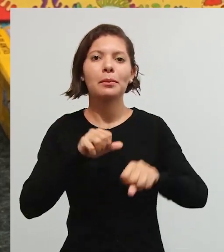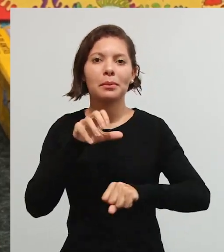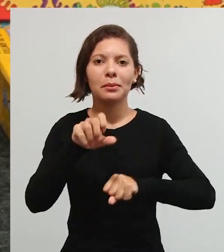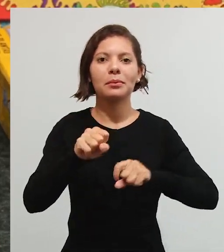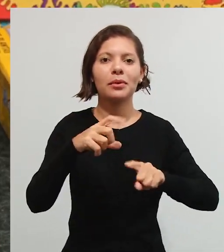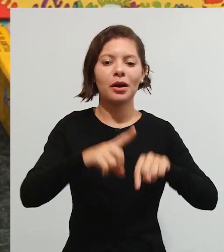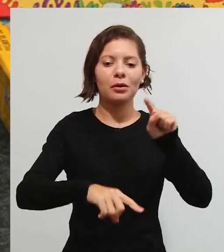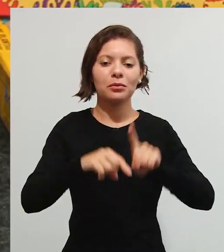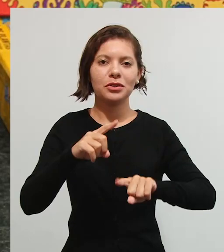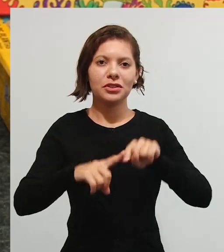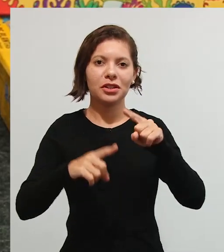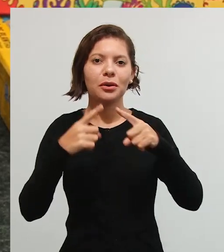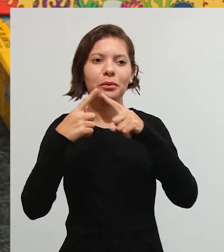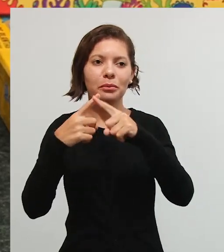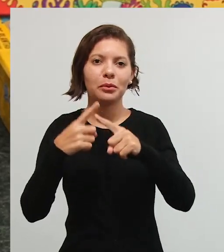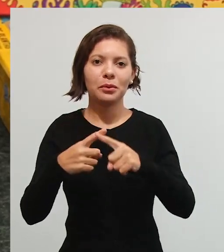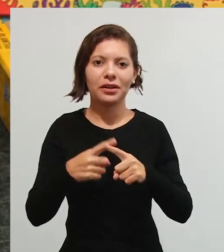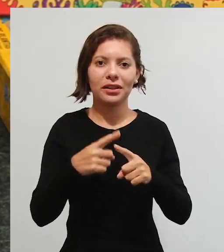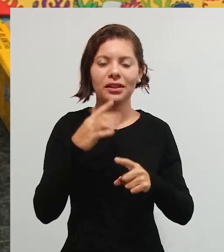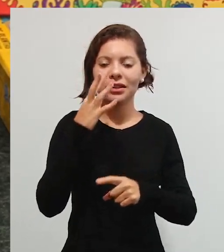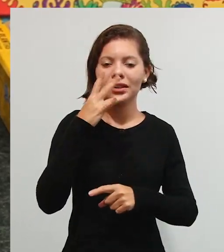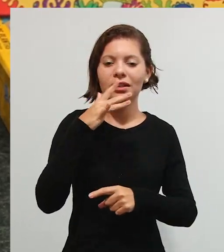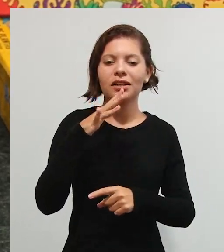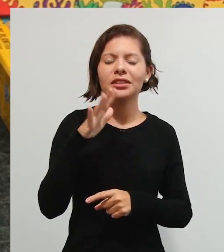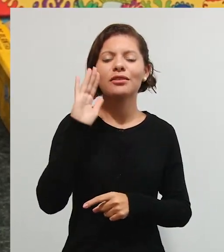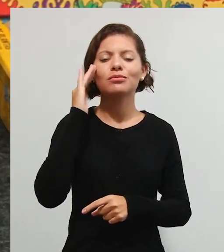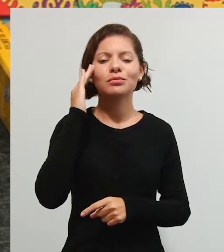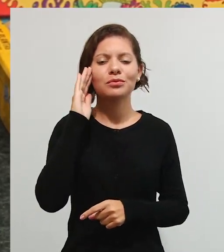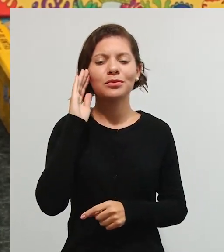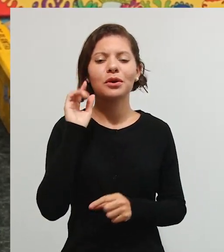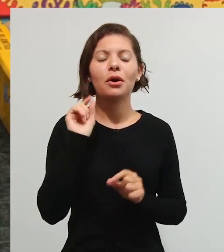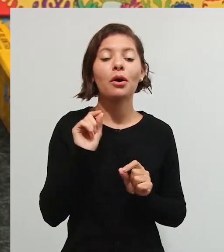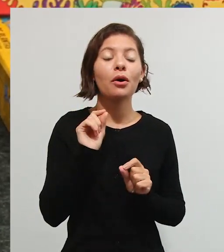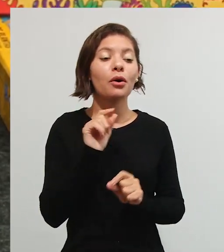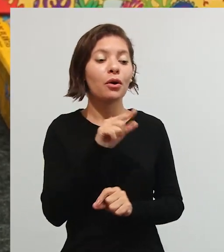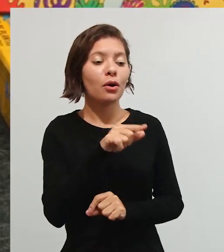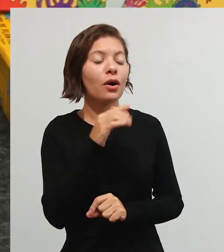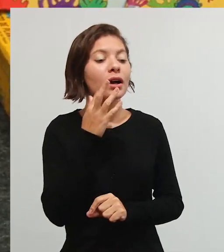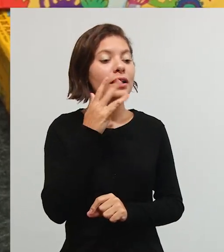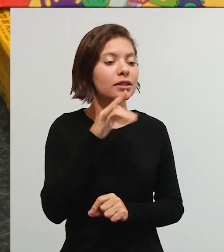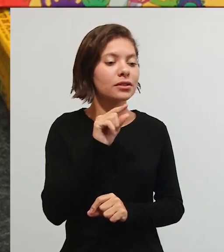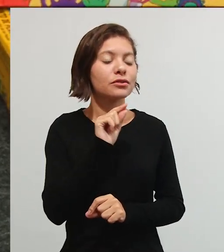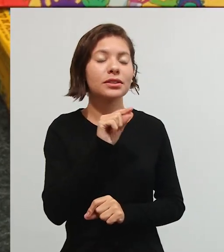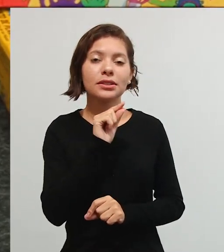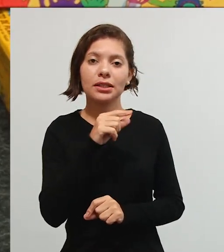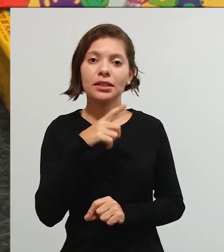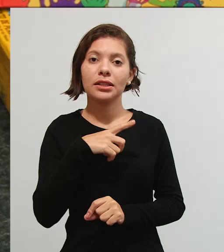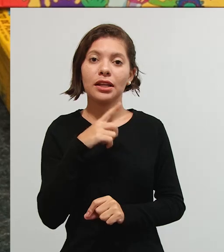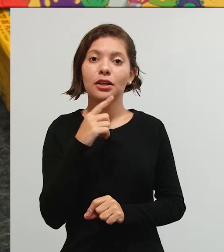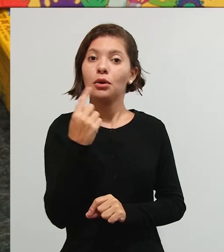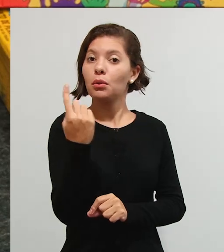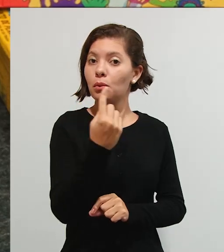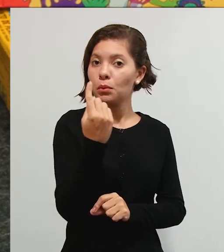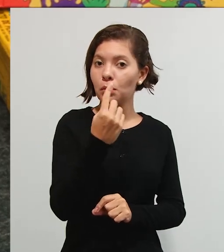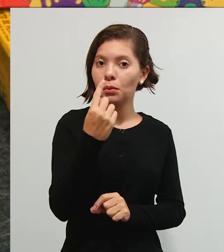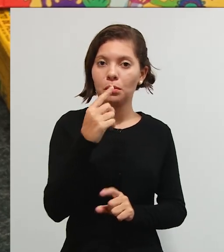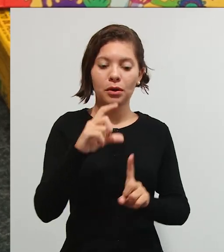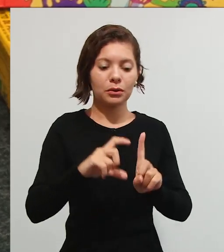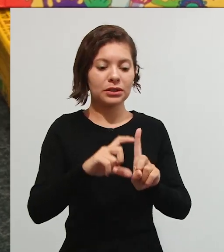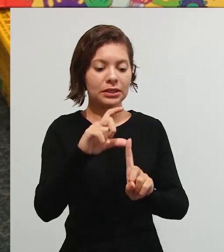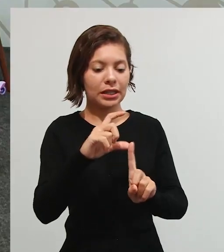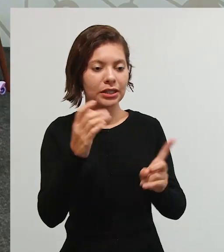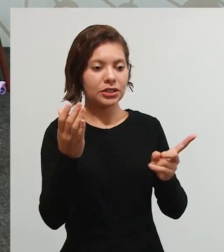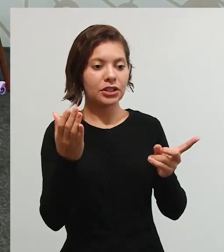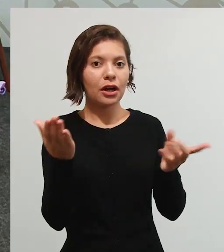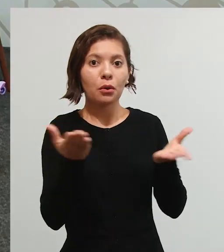concretos para que a criança possa abstrair. Então, eu falar para ela, olha, você tem uma unidade. Agora,